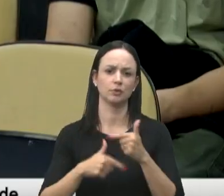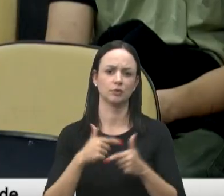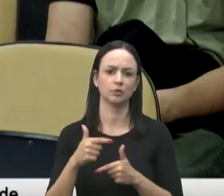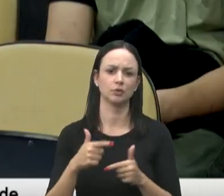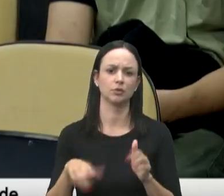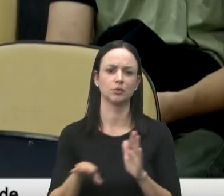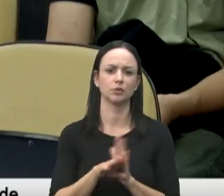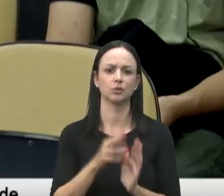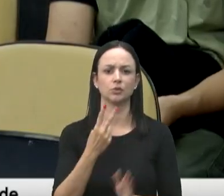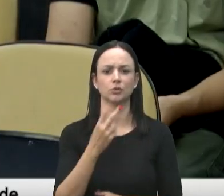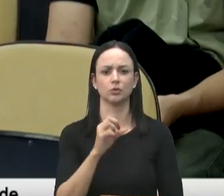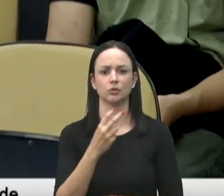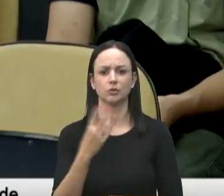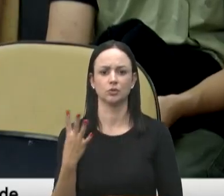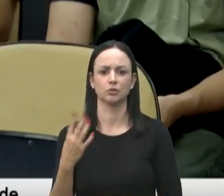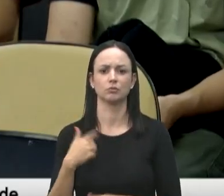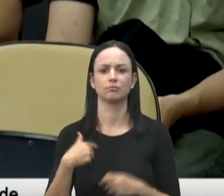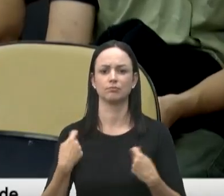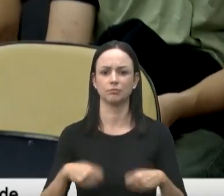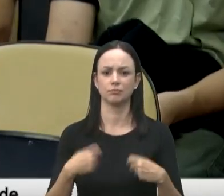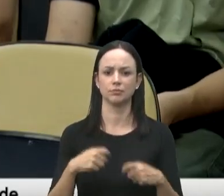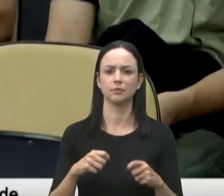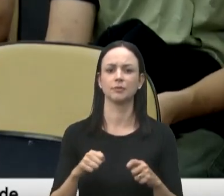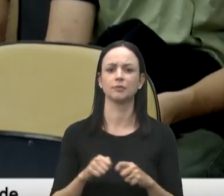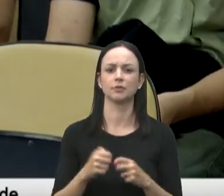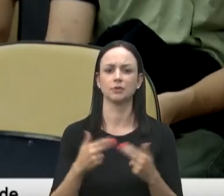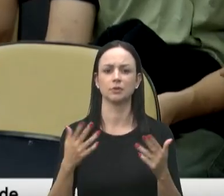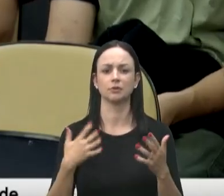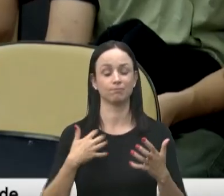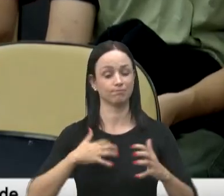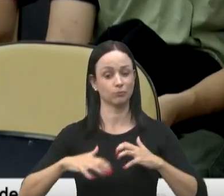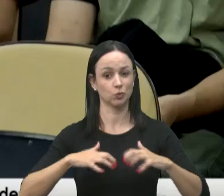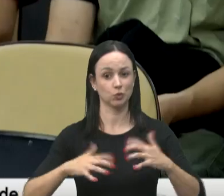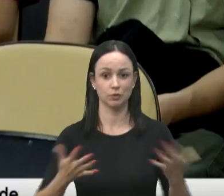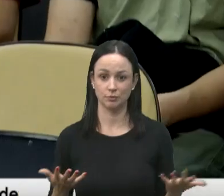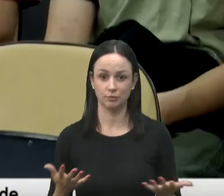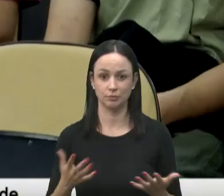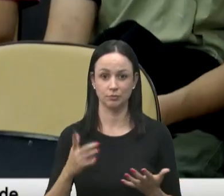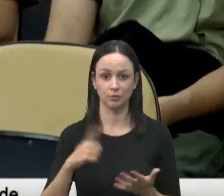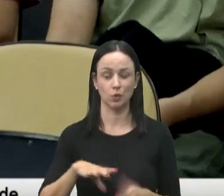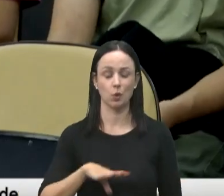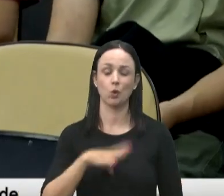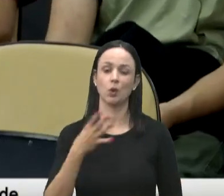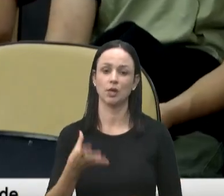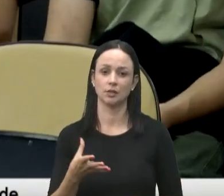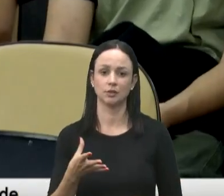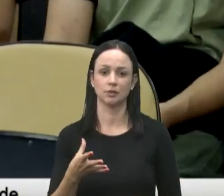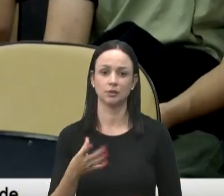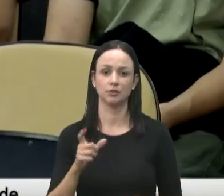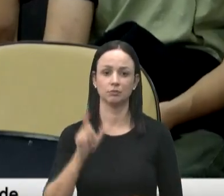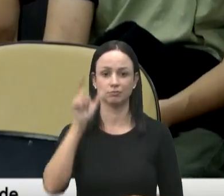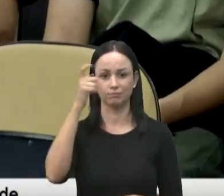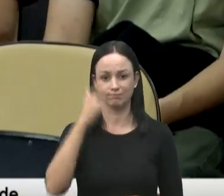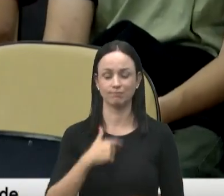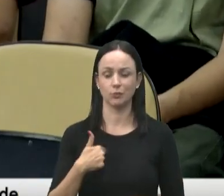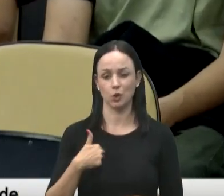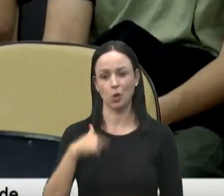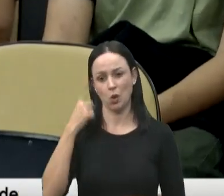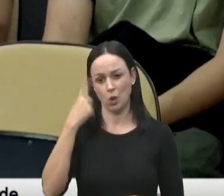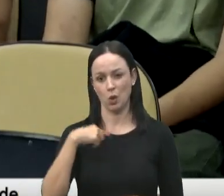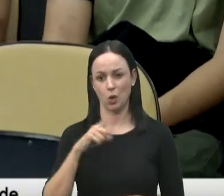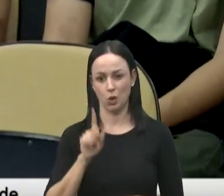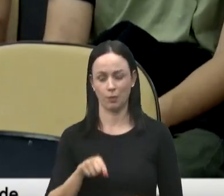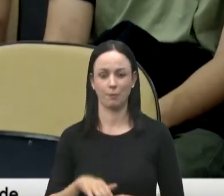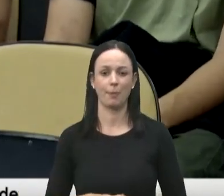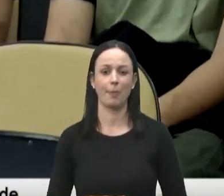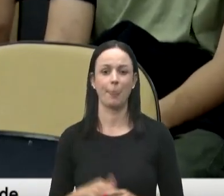chegou 2024, eu precisava de algo que me movesse, né, que era a coragem de ser aquilo que eu sou. E